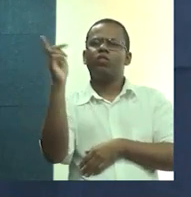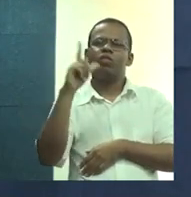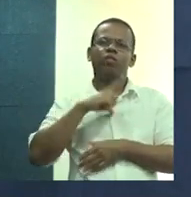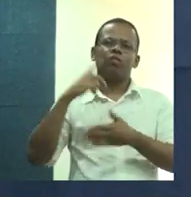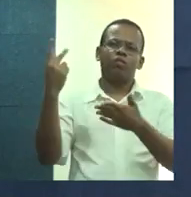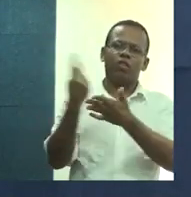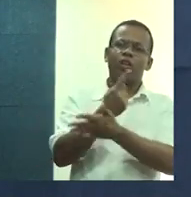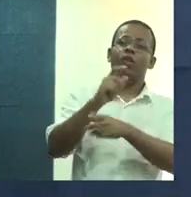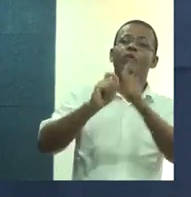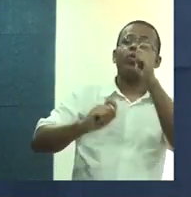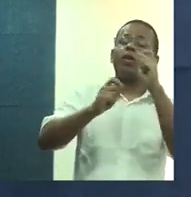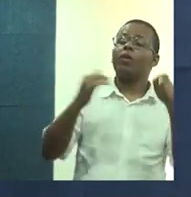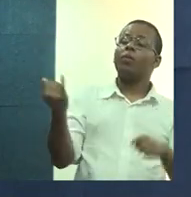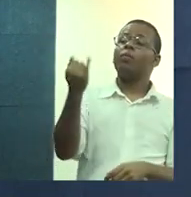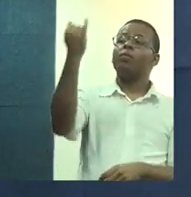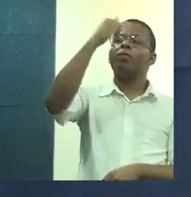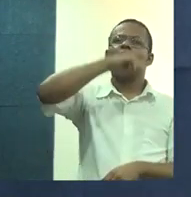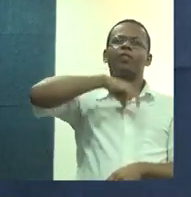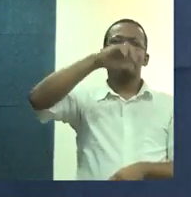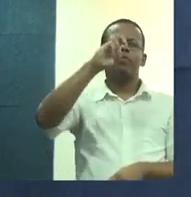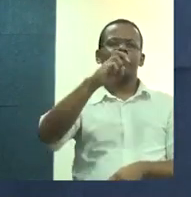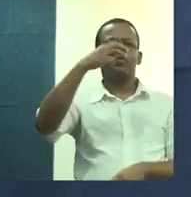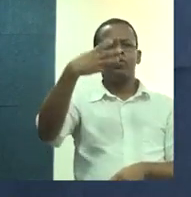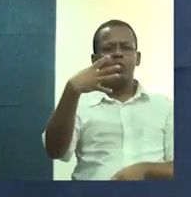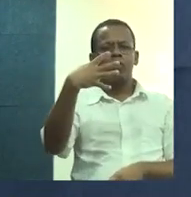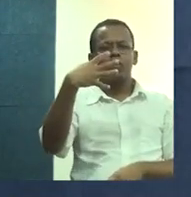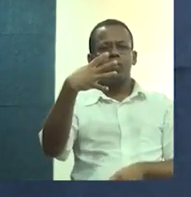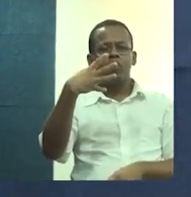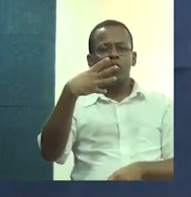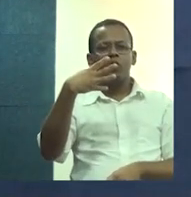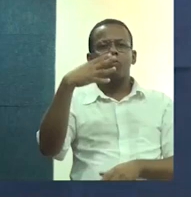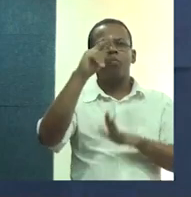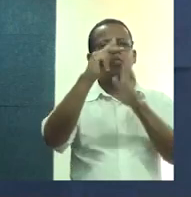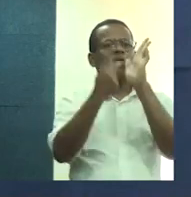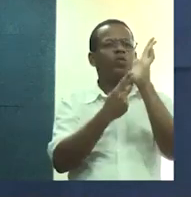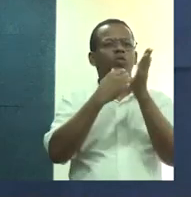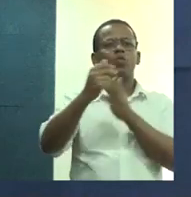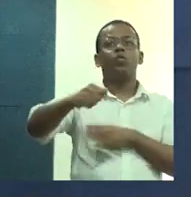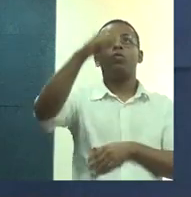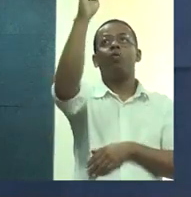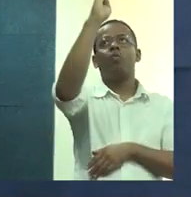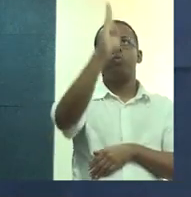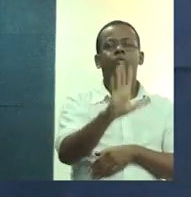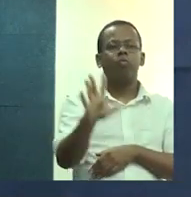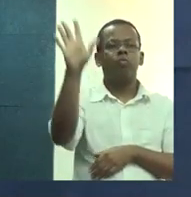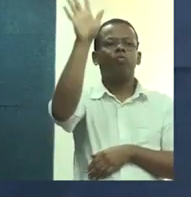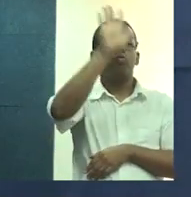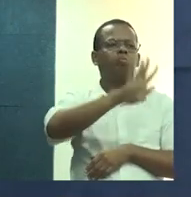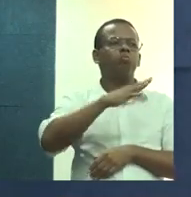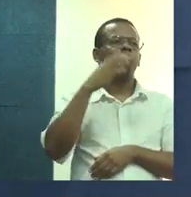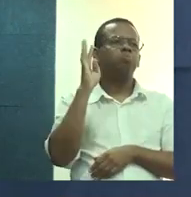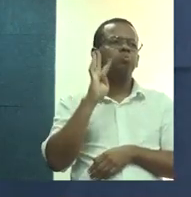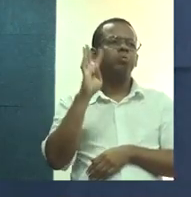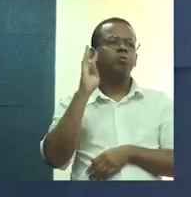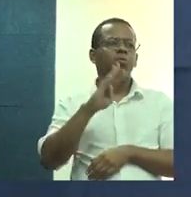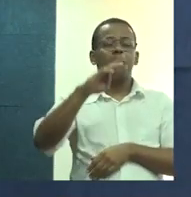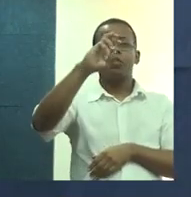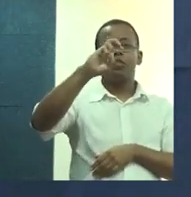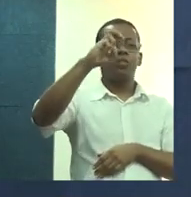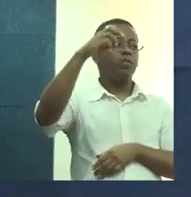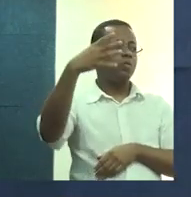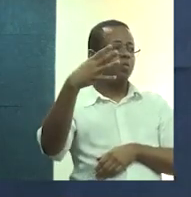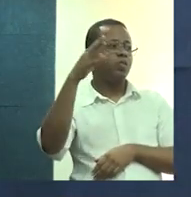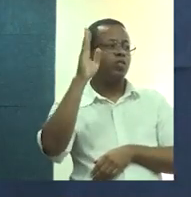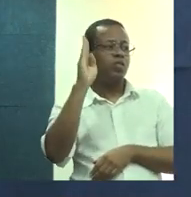está acontecendo e é importante que a gente vai premiar 54 iniciativas por todo o país é e essa